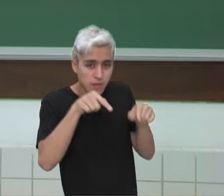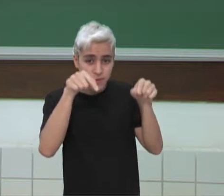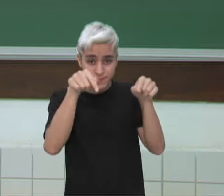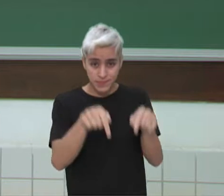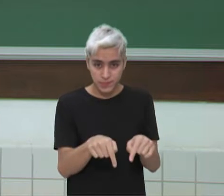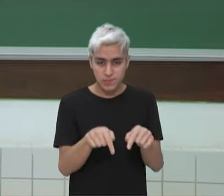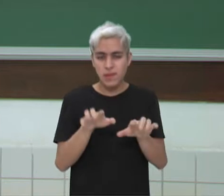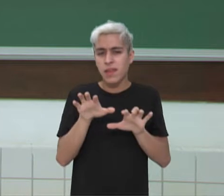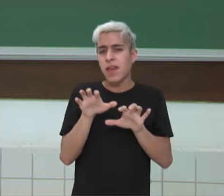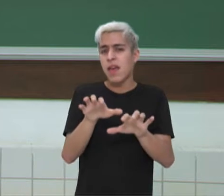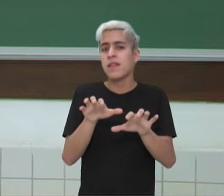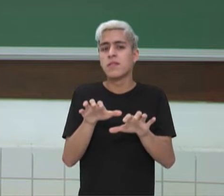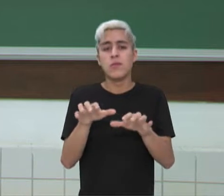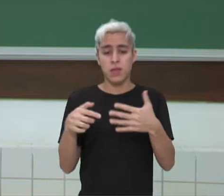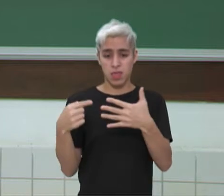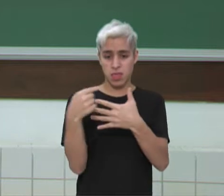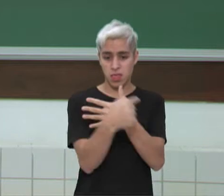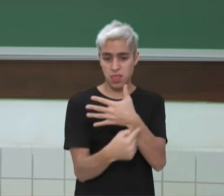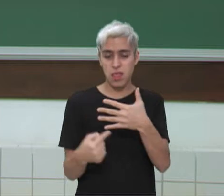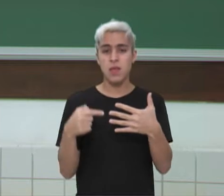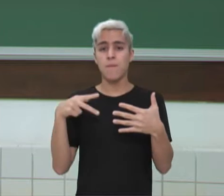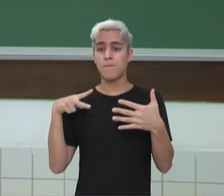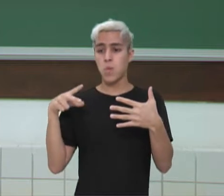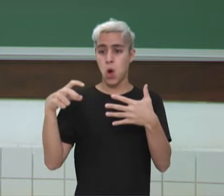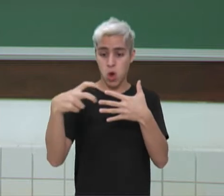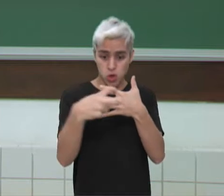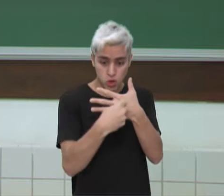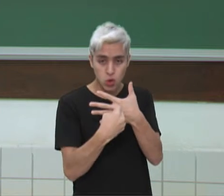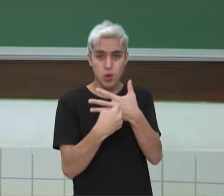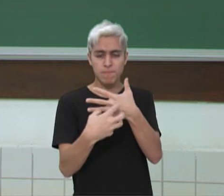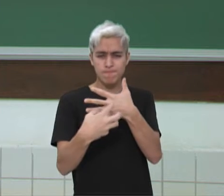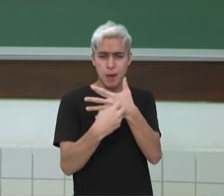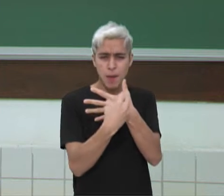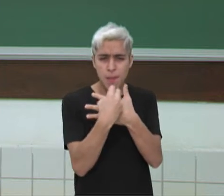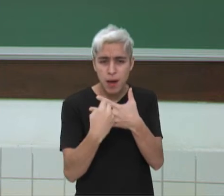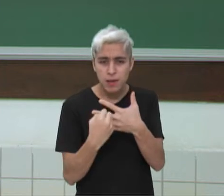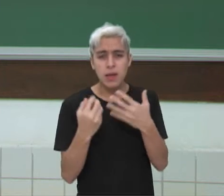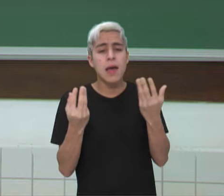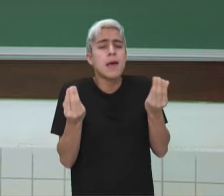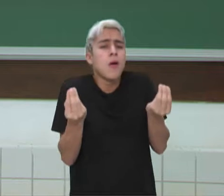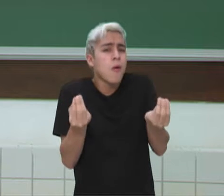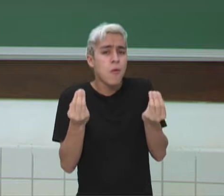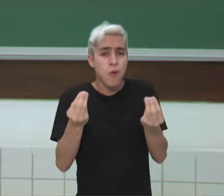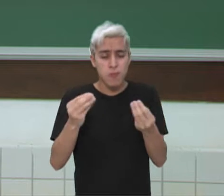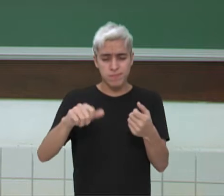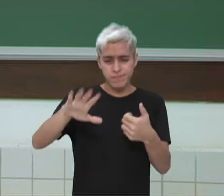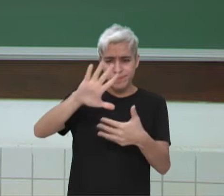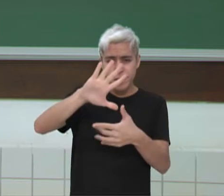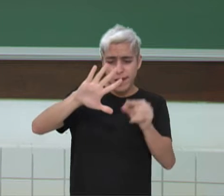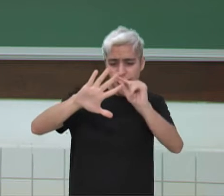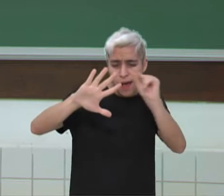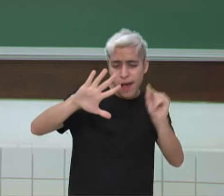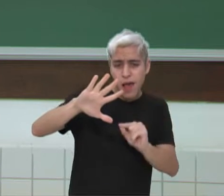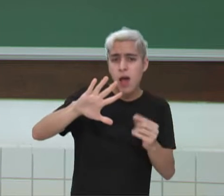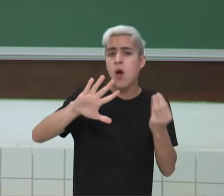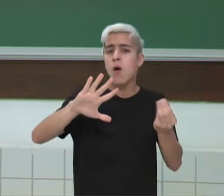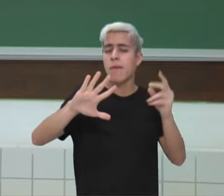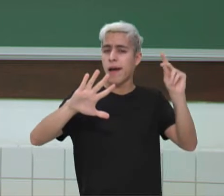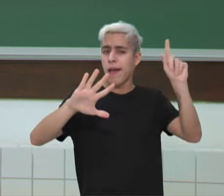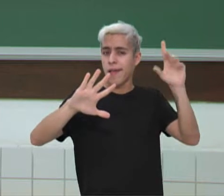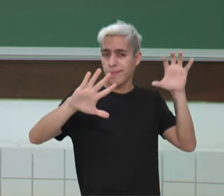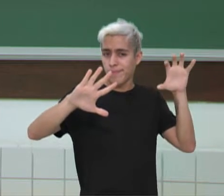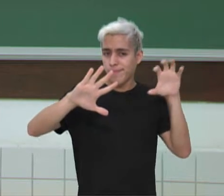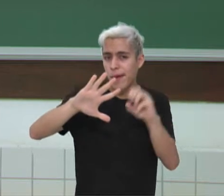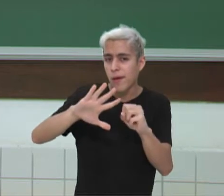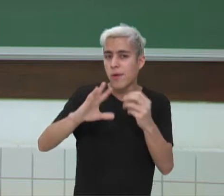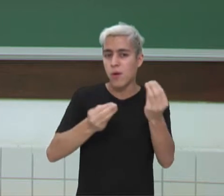situação da América Portuguesa, colonizada pelos portugueses. E a situação da América Espanhola, sob colonização